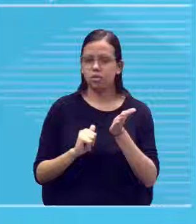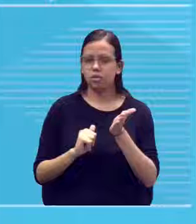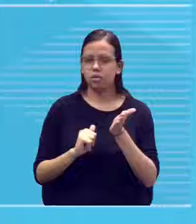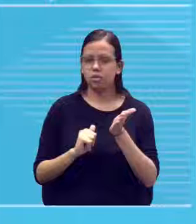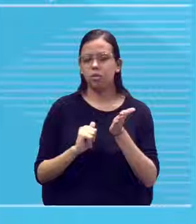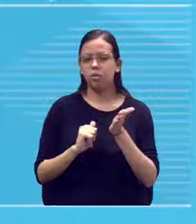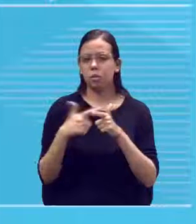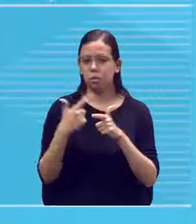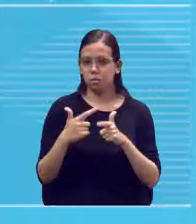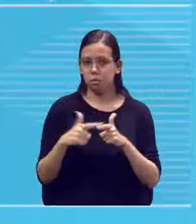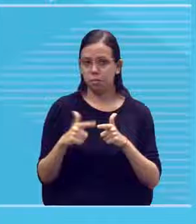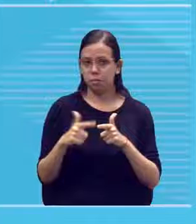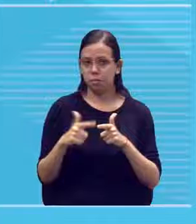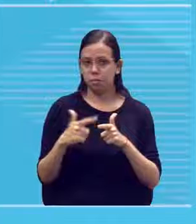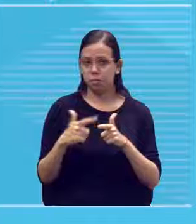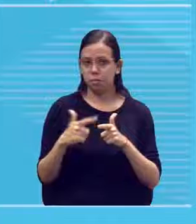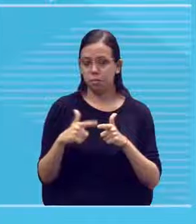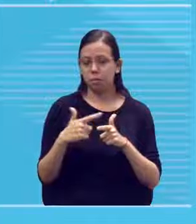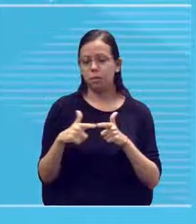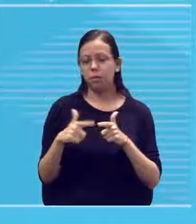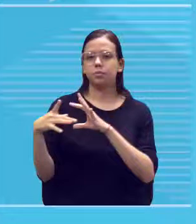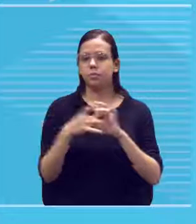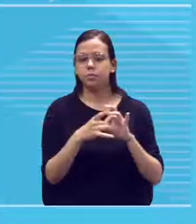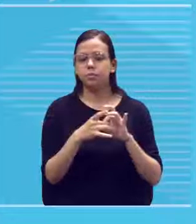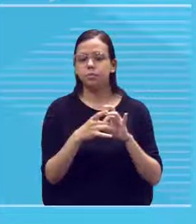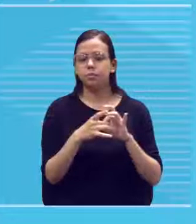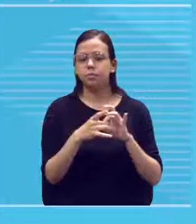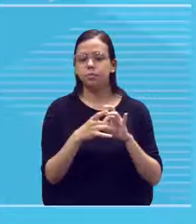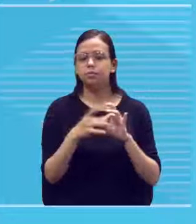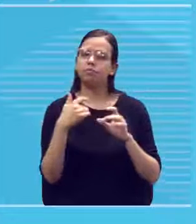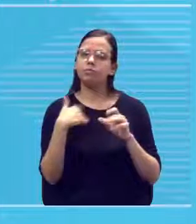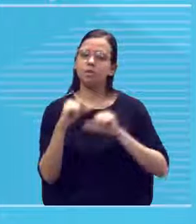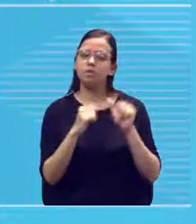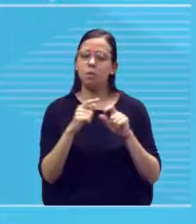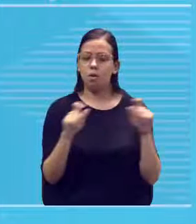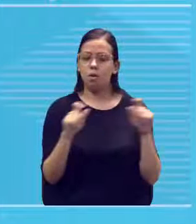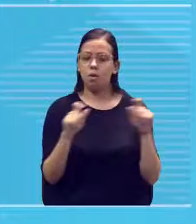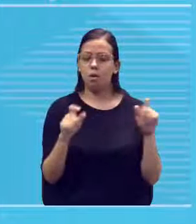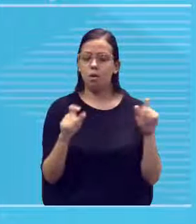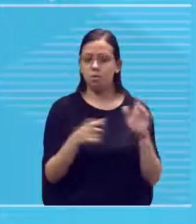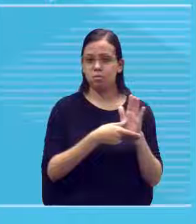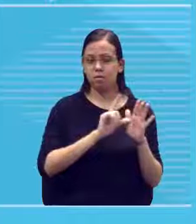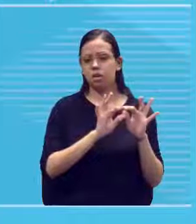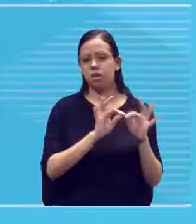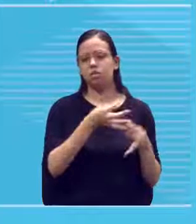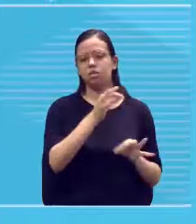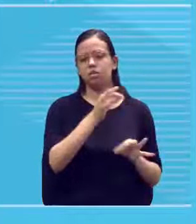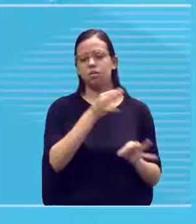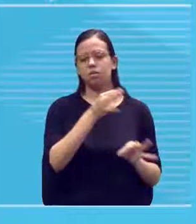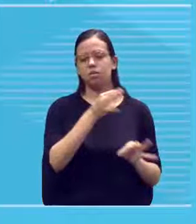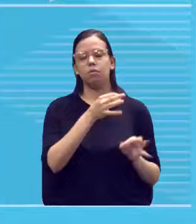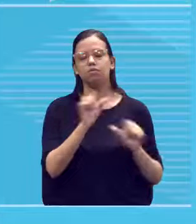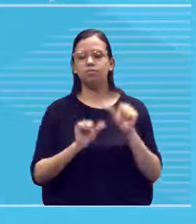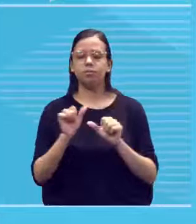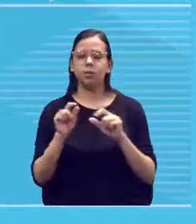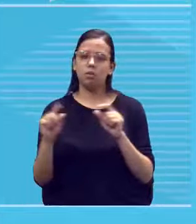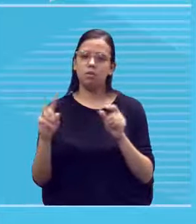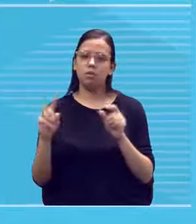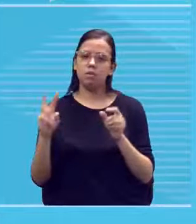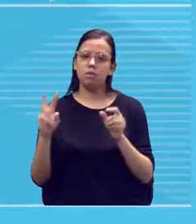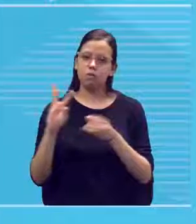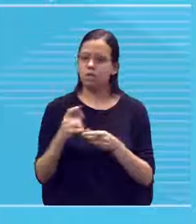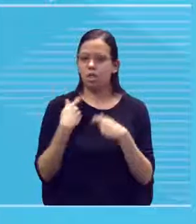o problema de coesão eu transformei um oração desenvolvida numa oração reduzida